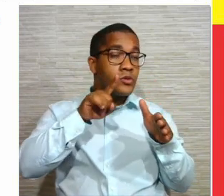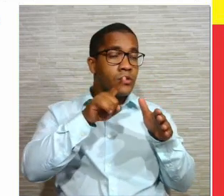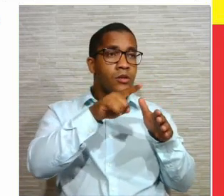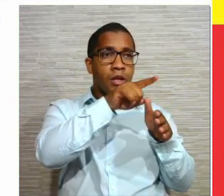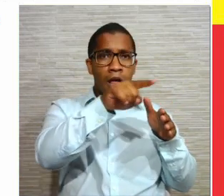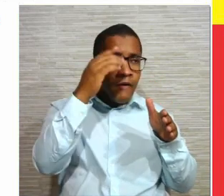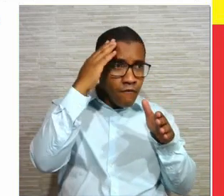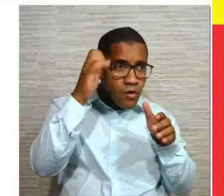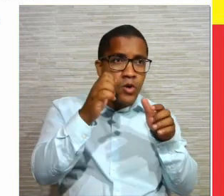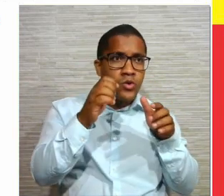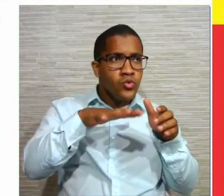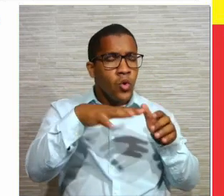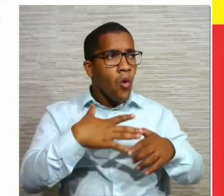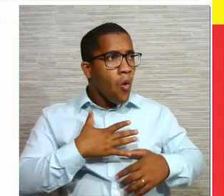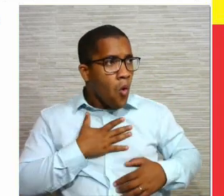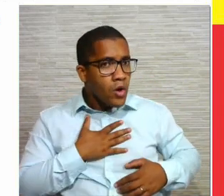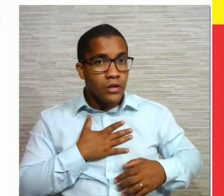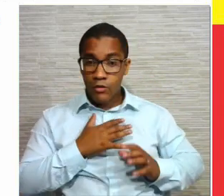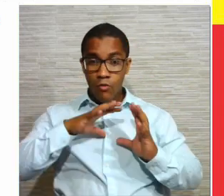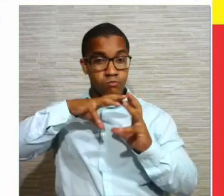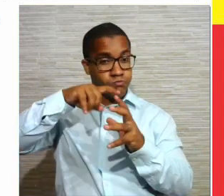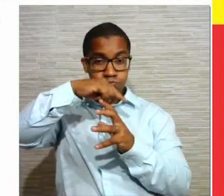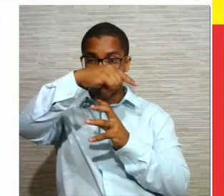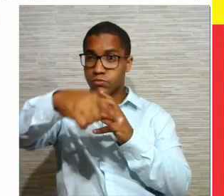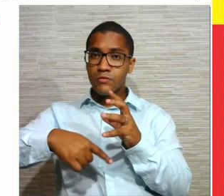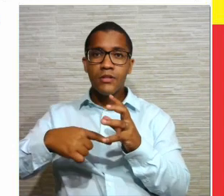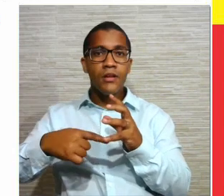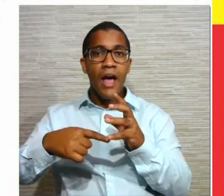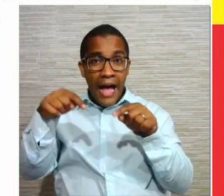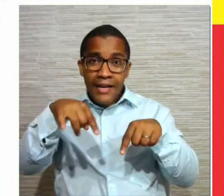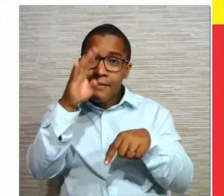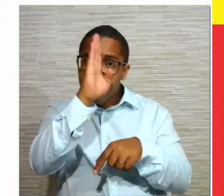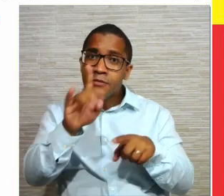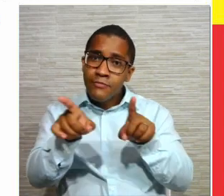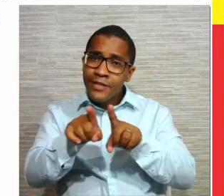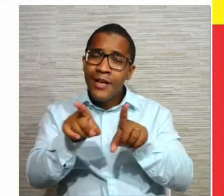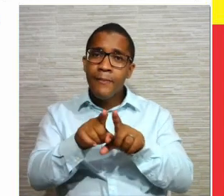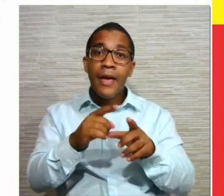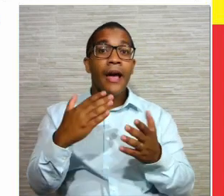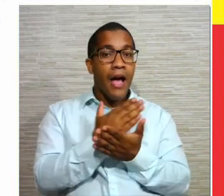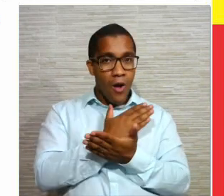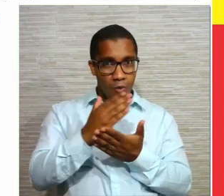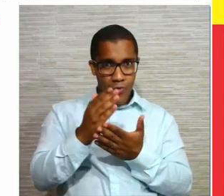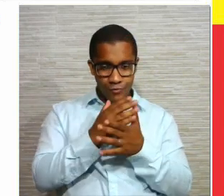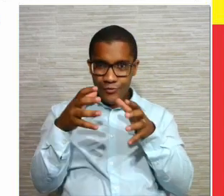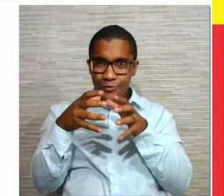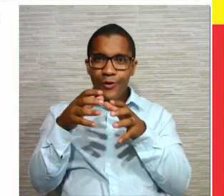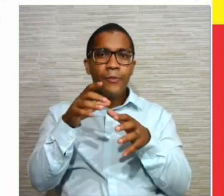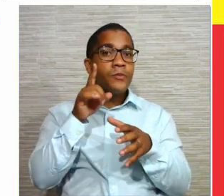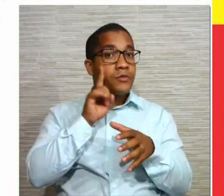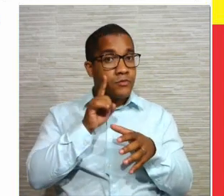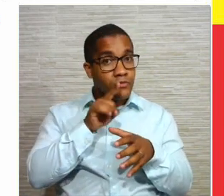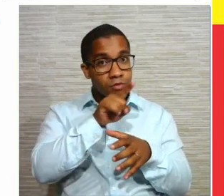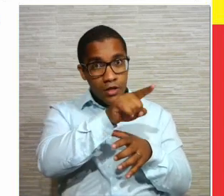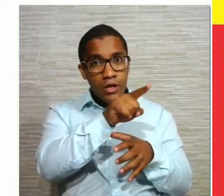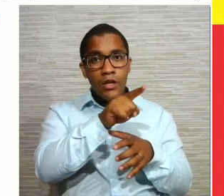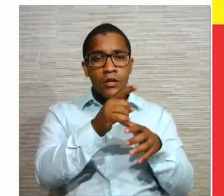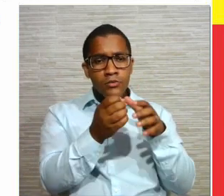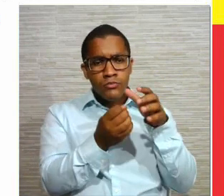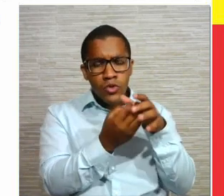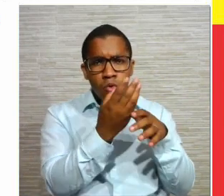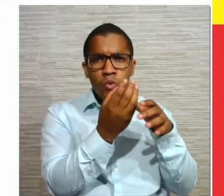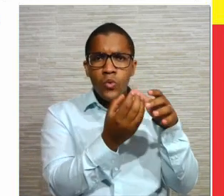Unidos fazia sucesso no mundo todo, inclusive também aqui no Brasil. Então, algumas bandas americanas